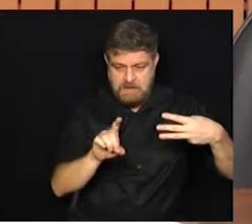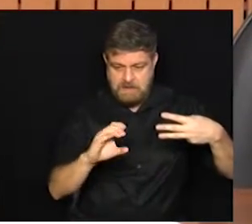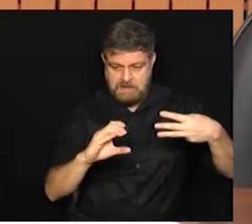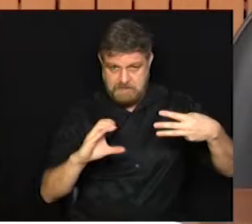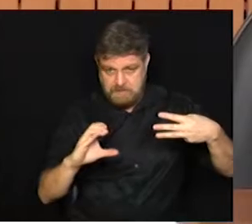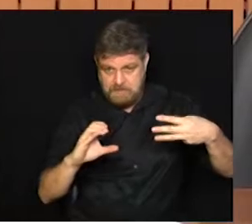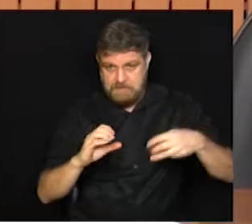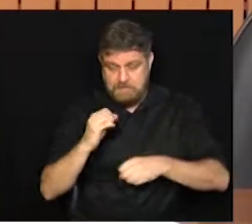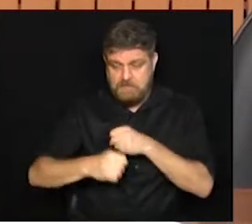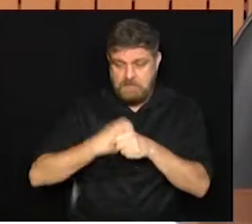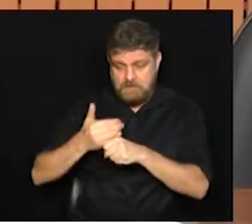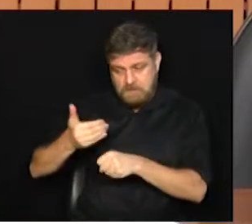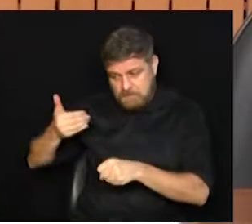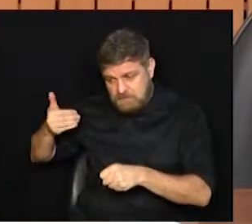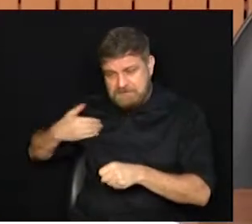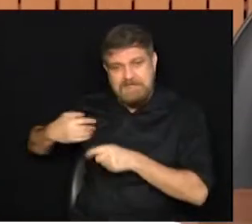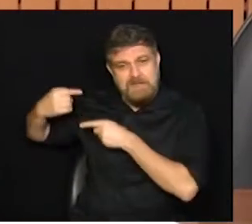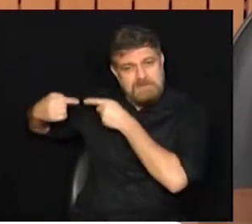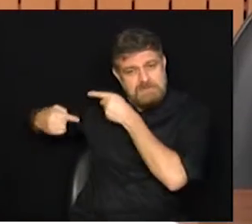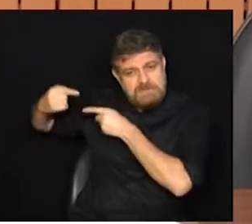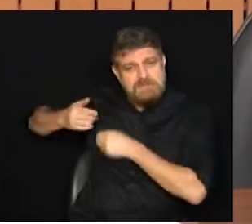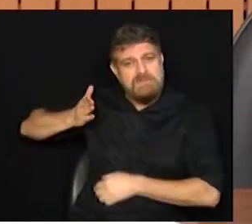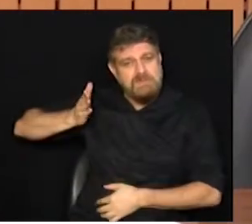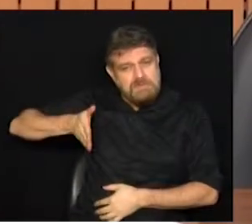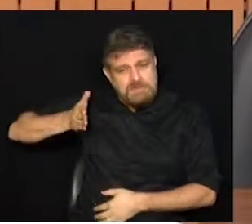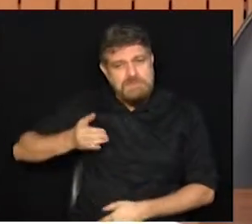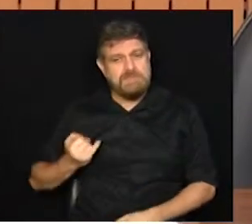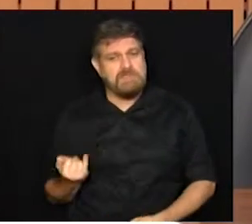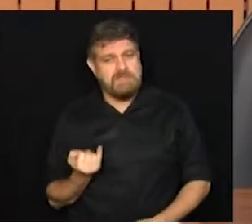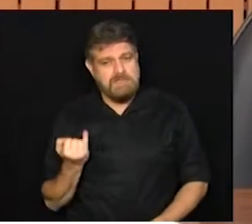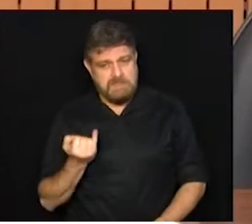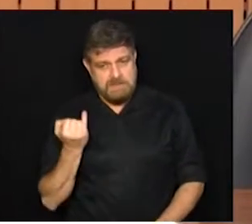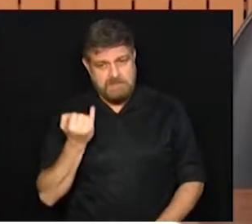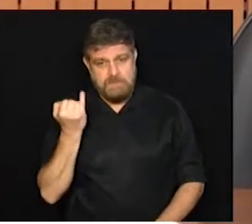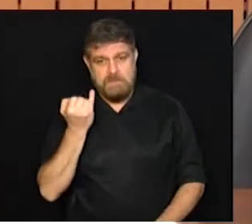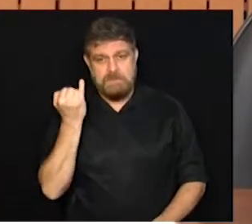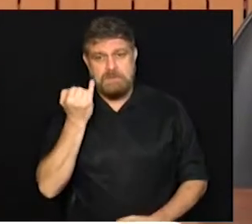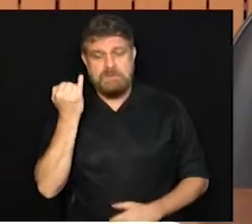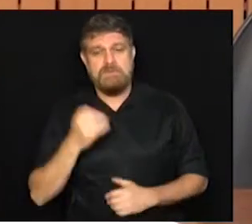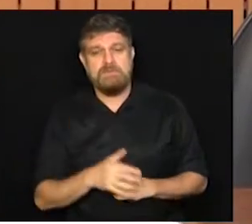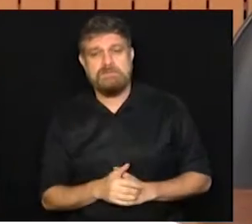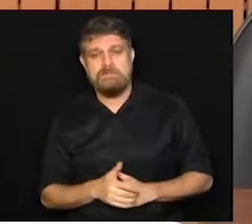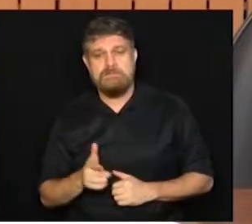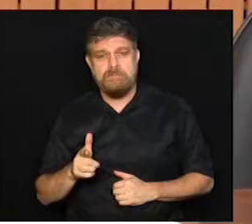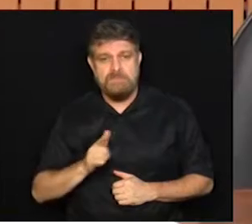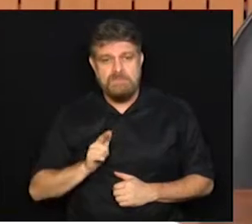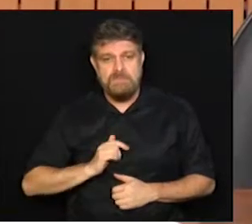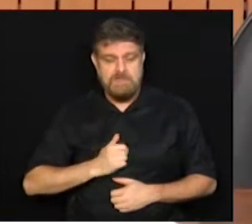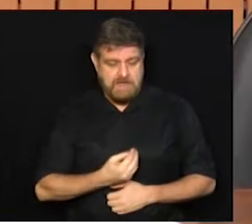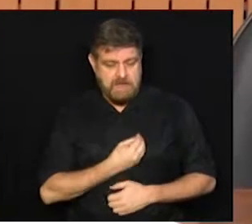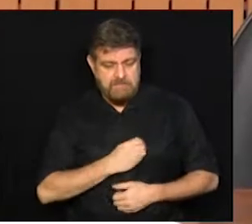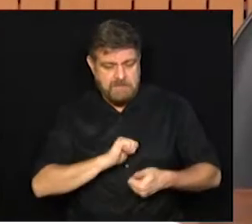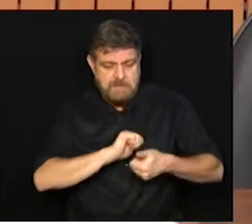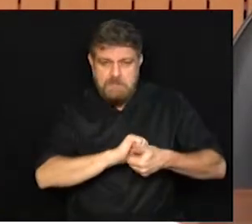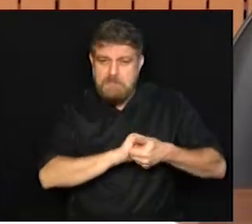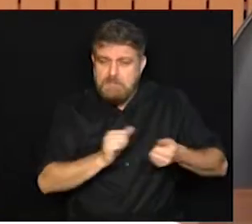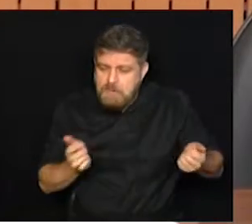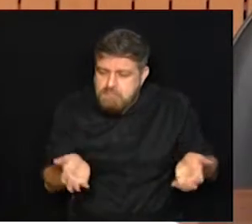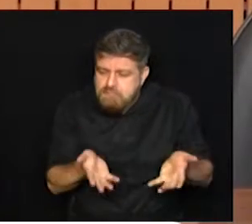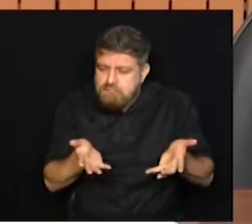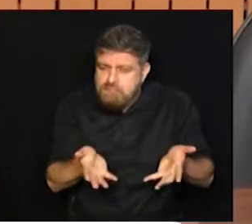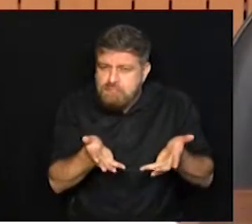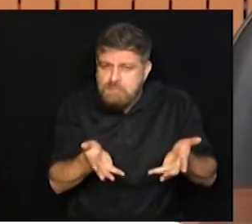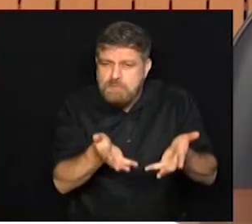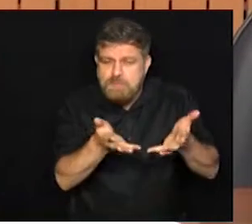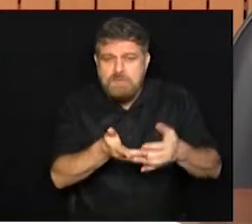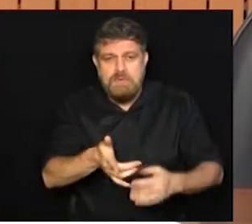pela importância que isso tem do ponto de vista de promoção da qualidade de vida, oferecer